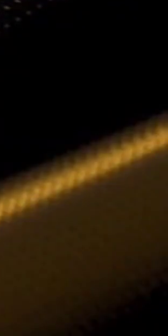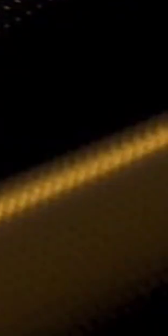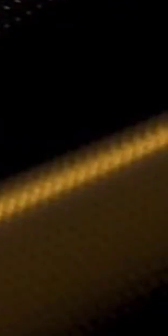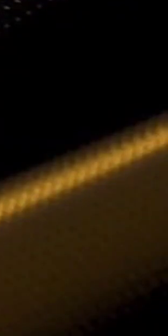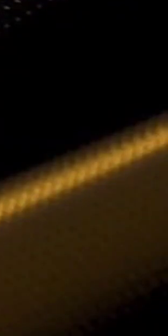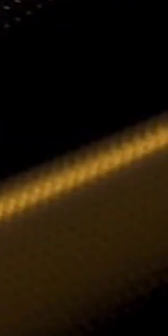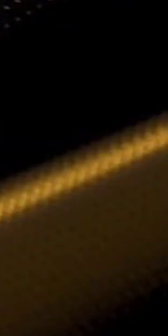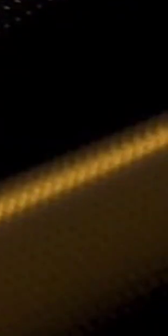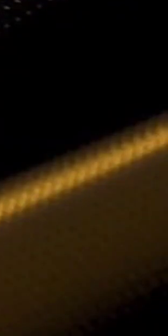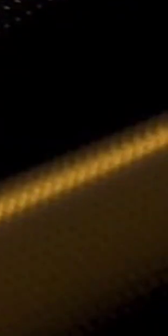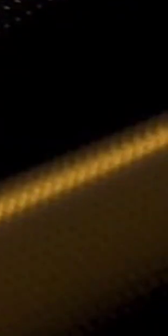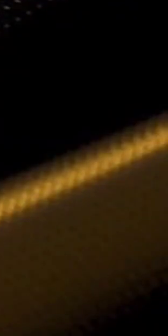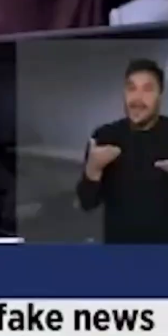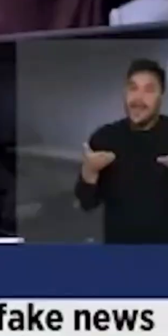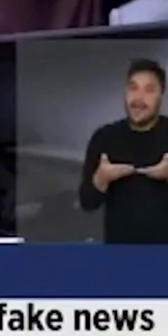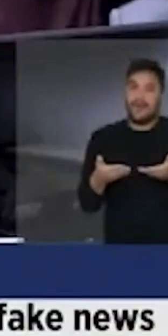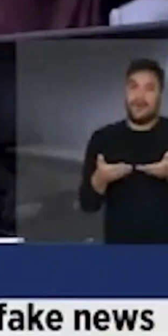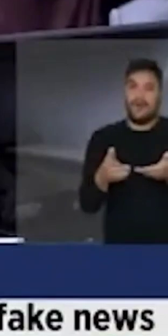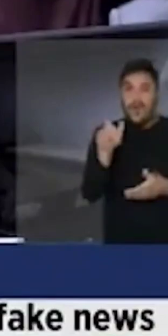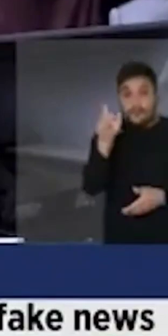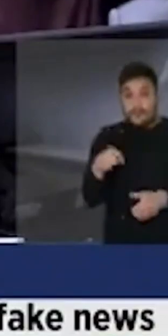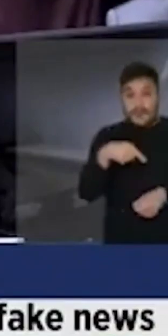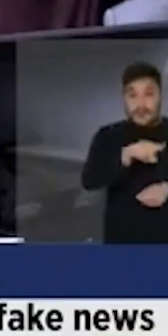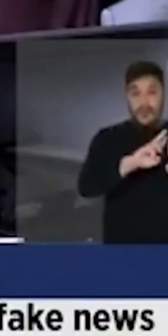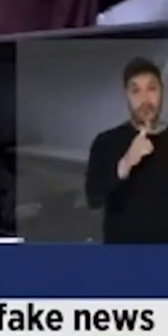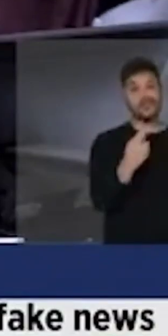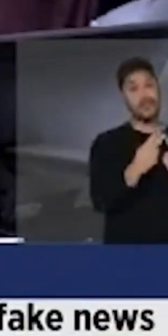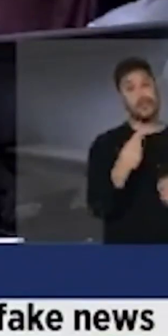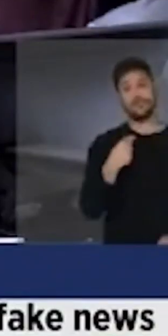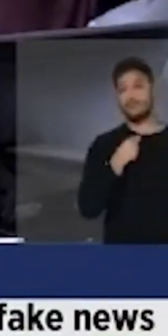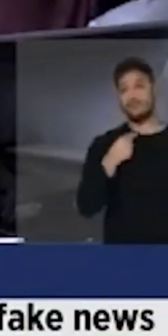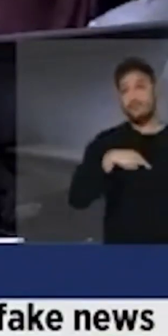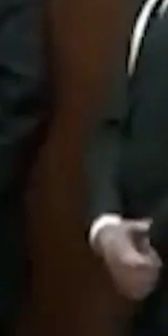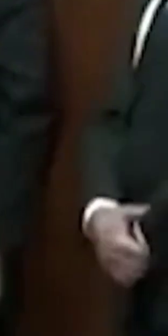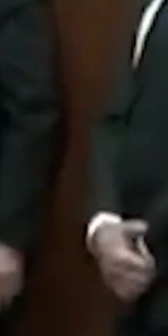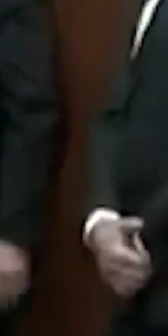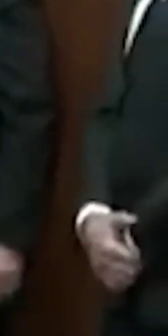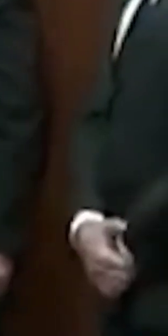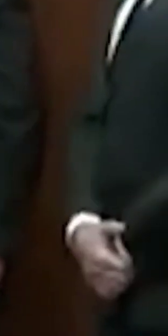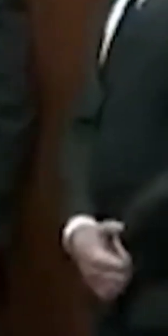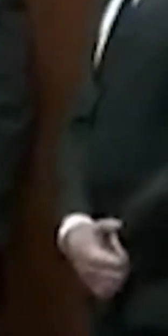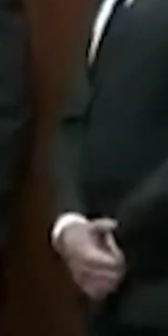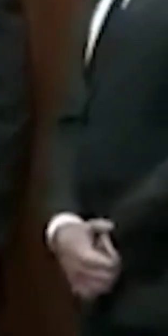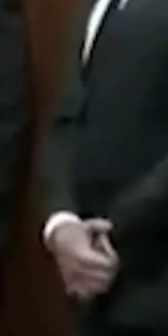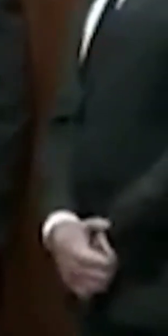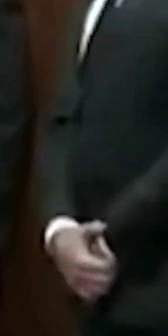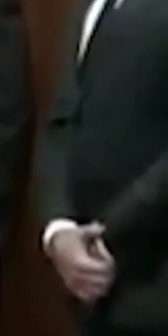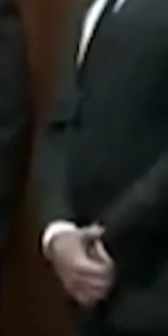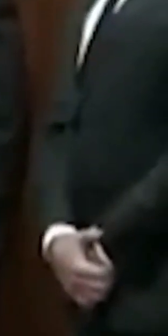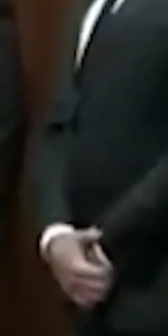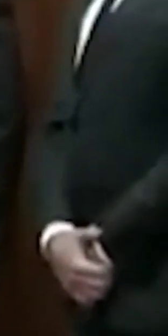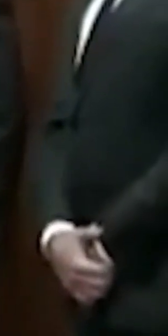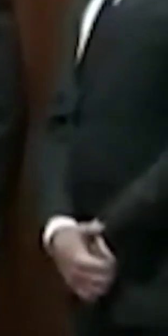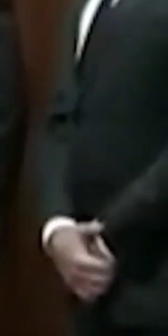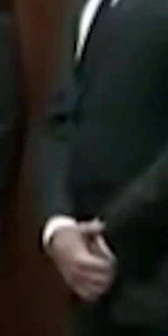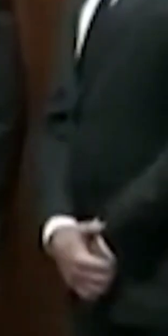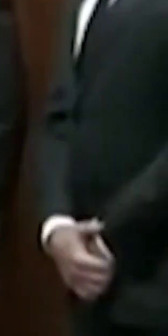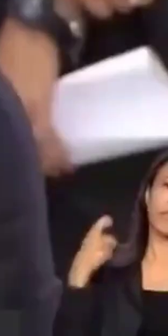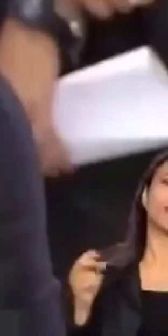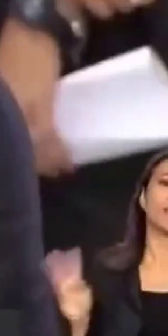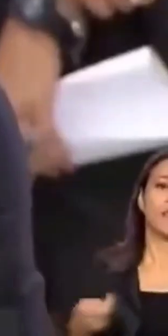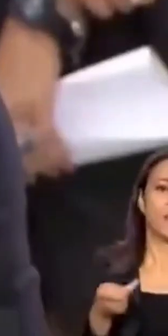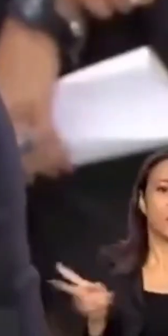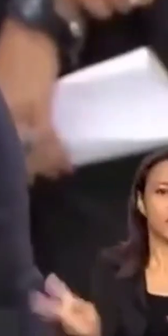mulheres idosas ou jovens mães, interferir em votações do Congresso, deformar projetos de lei com emendas da própria